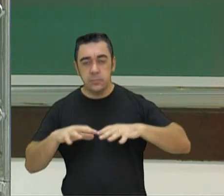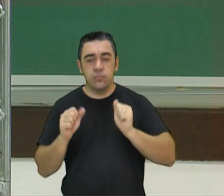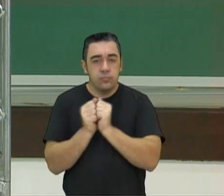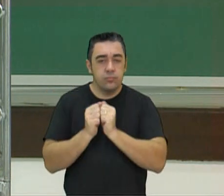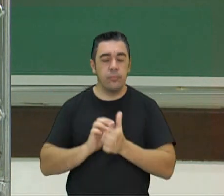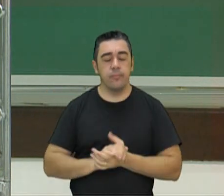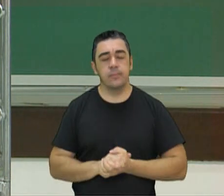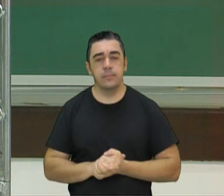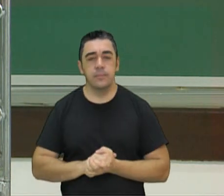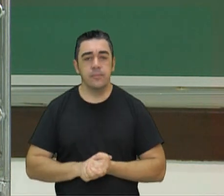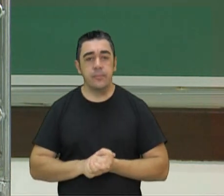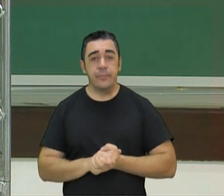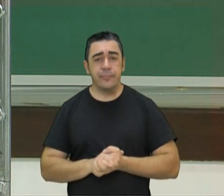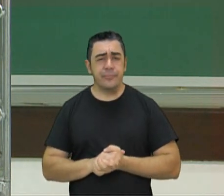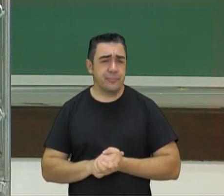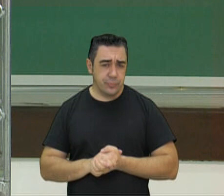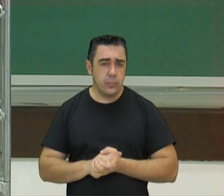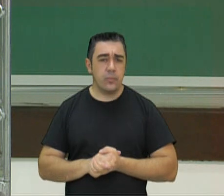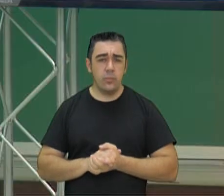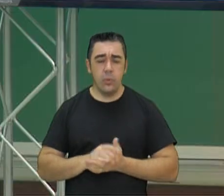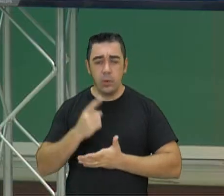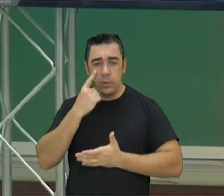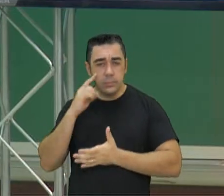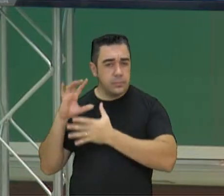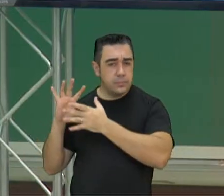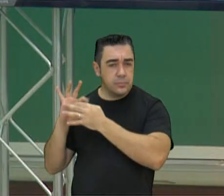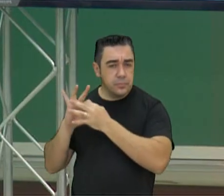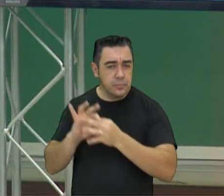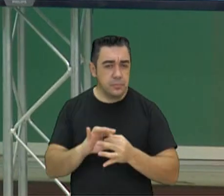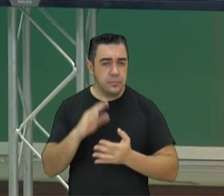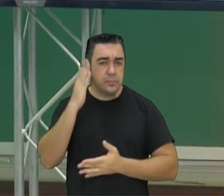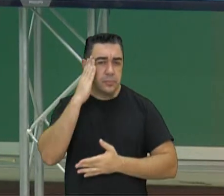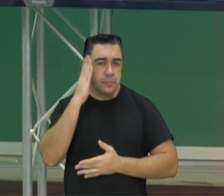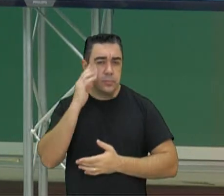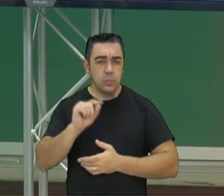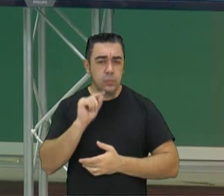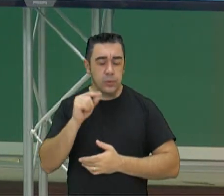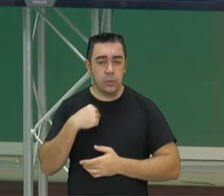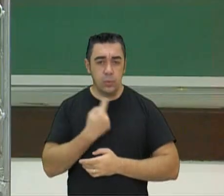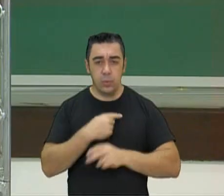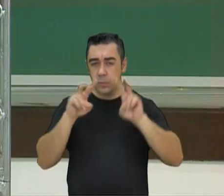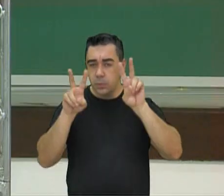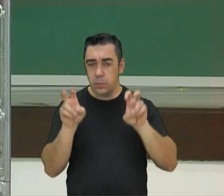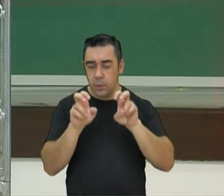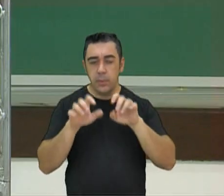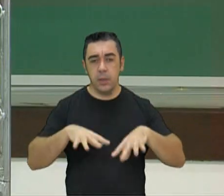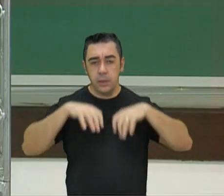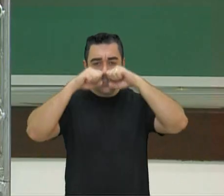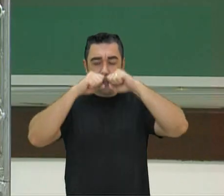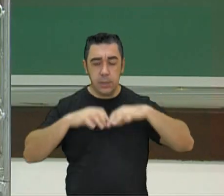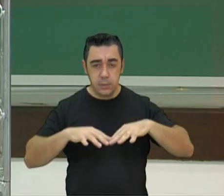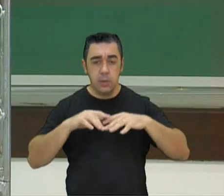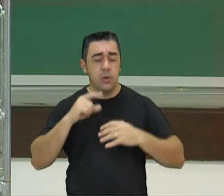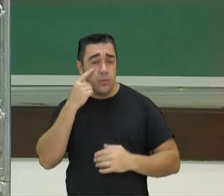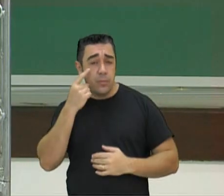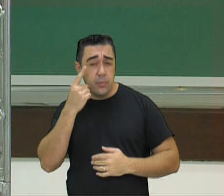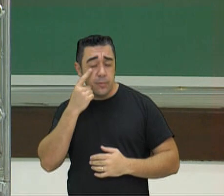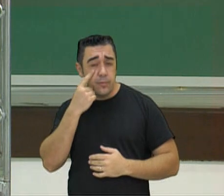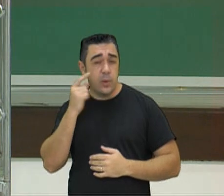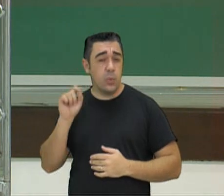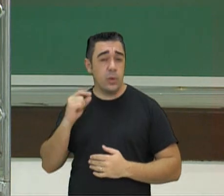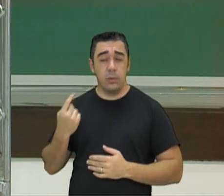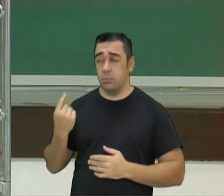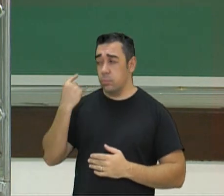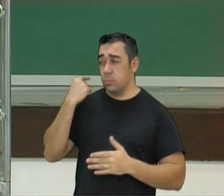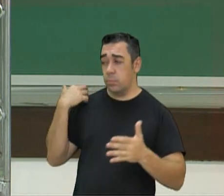respiração. Então, para contextualizarmos, para trazermos a respiração aqui para o tema da aula, vamos recapitular o que nós